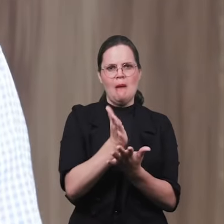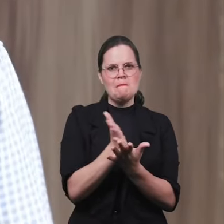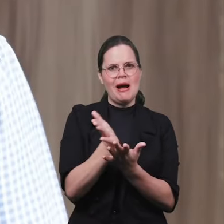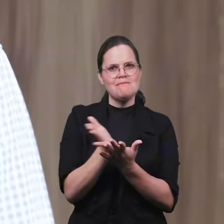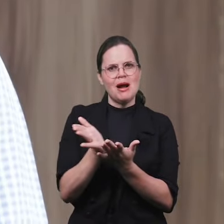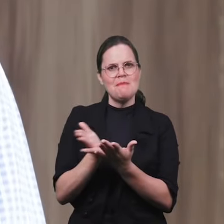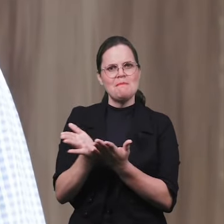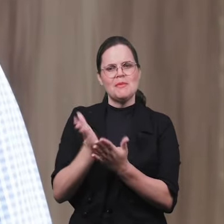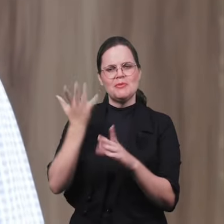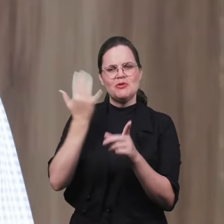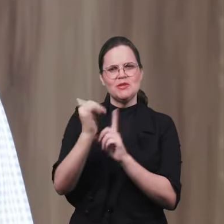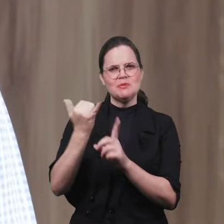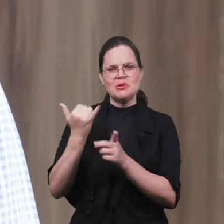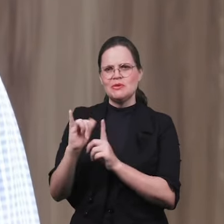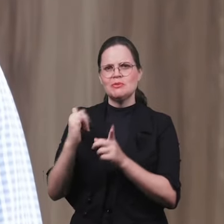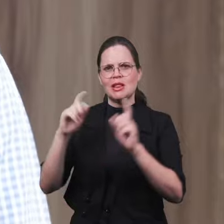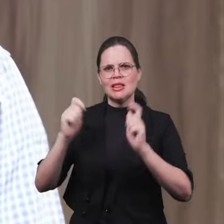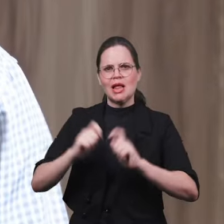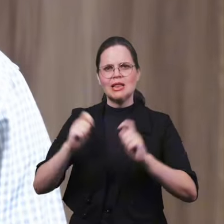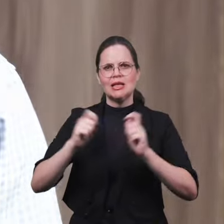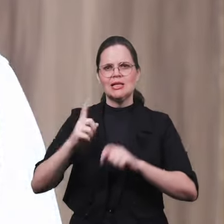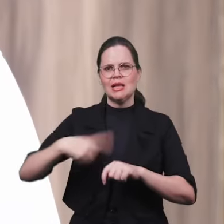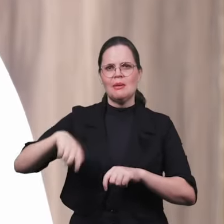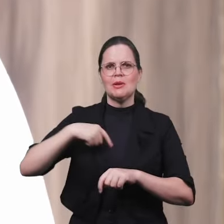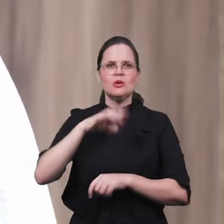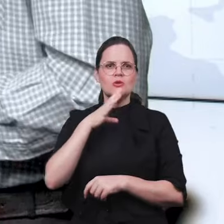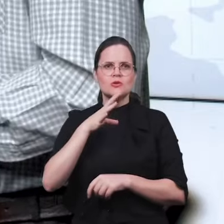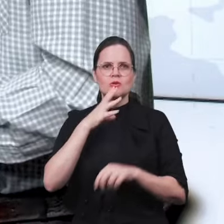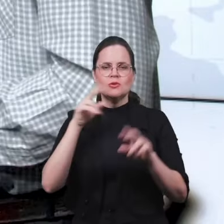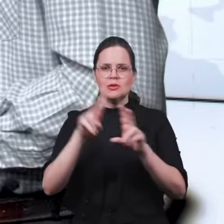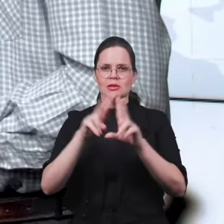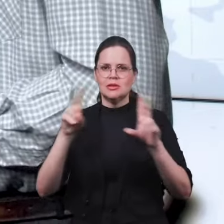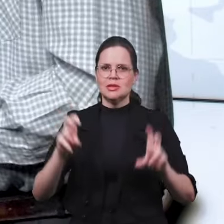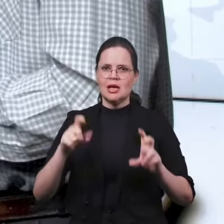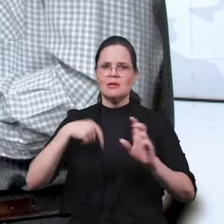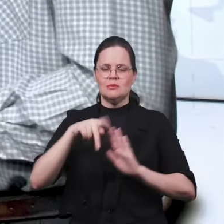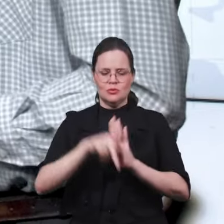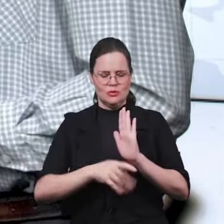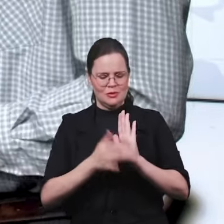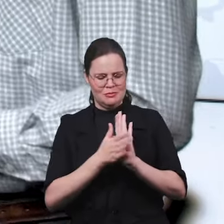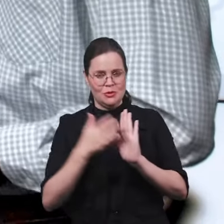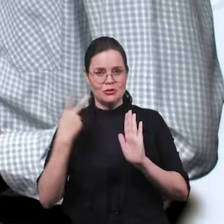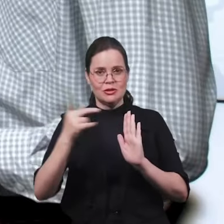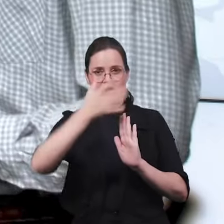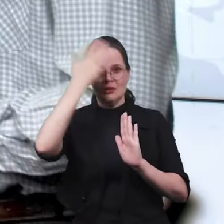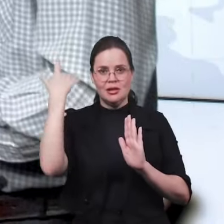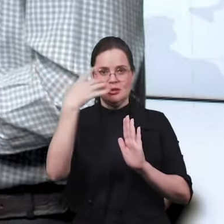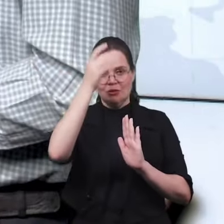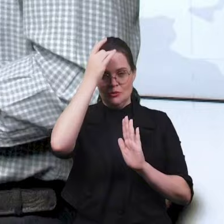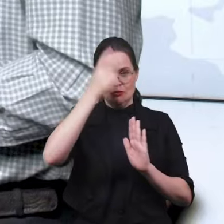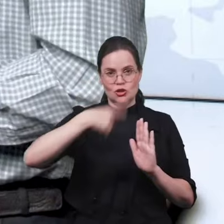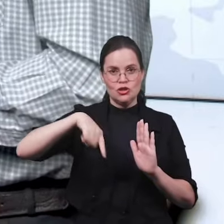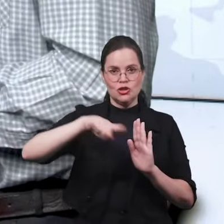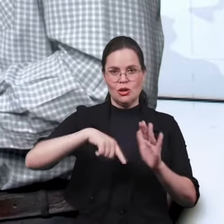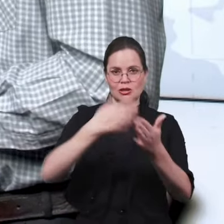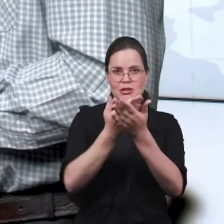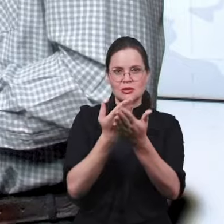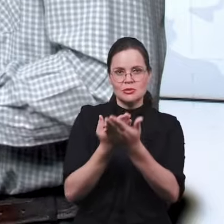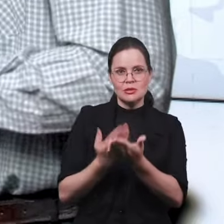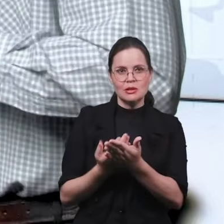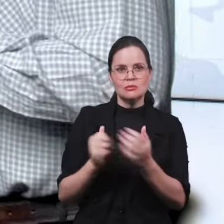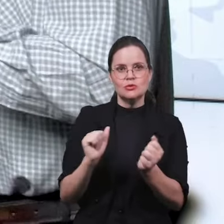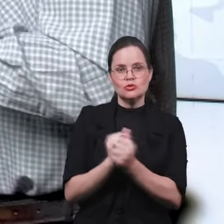outros campos que poderíamos trabalhar e conhecer pela obra do Espírito Santo. E através desses estudos